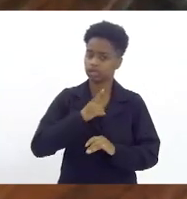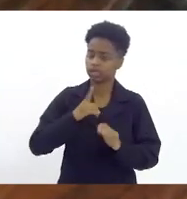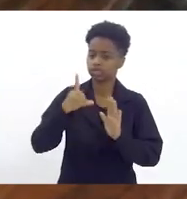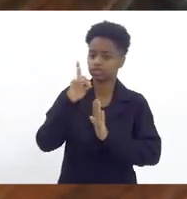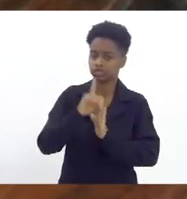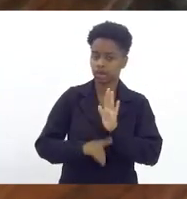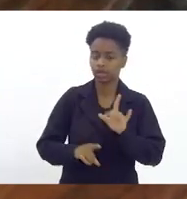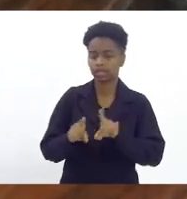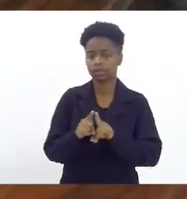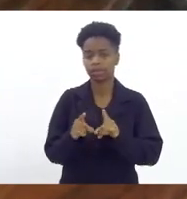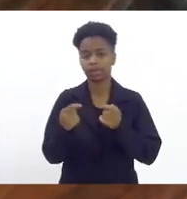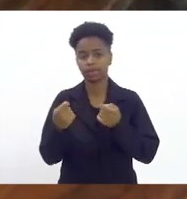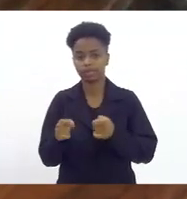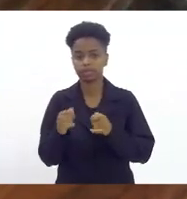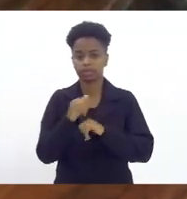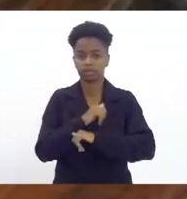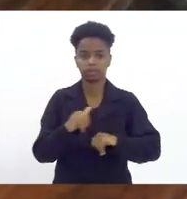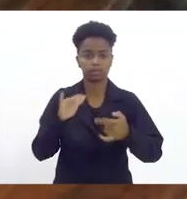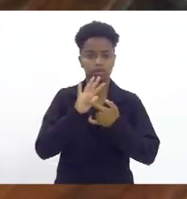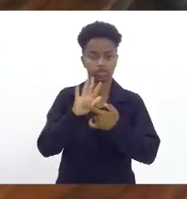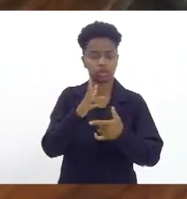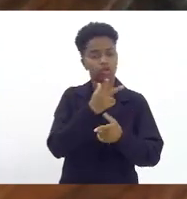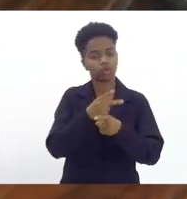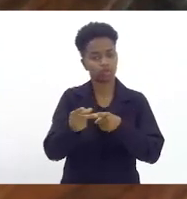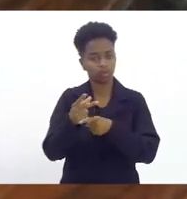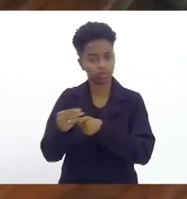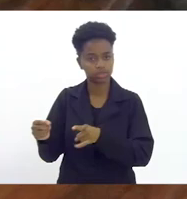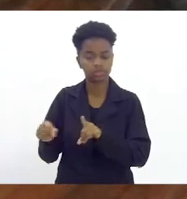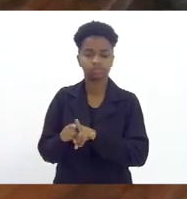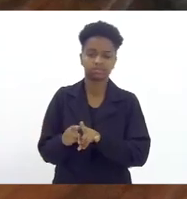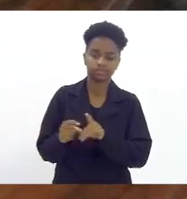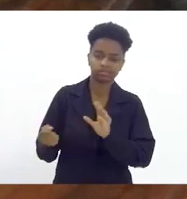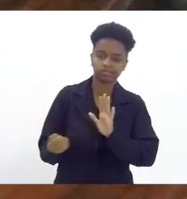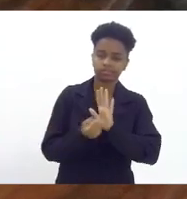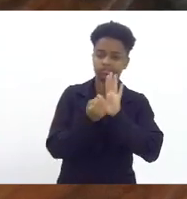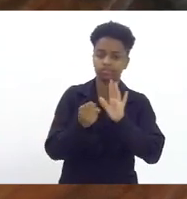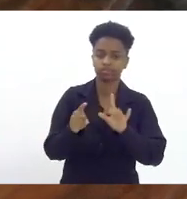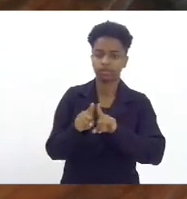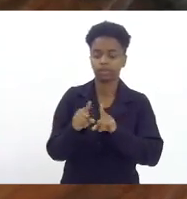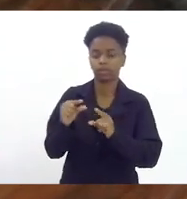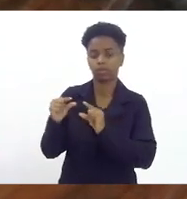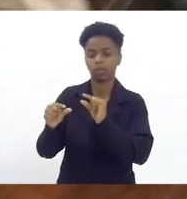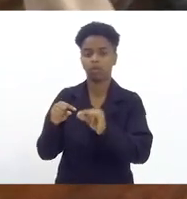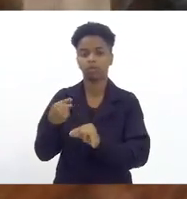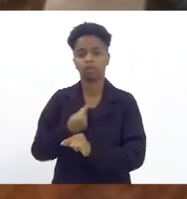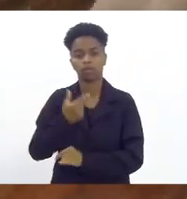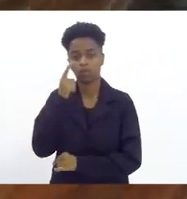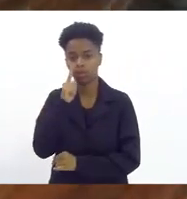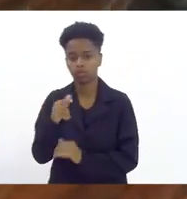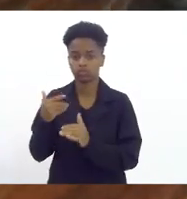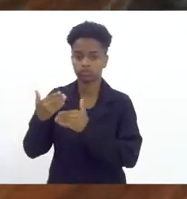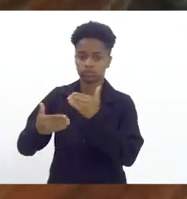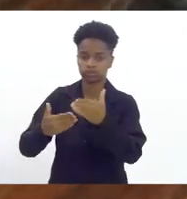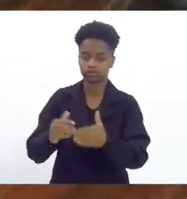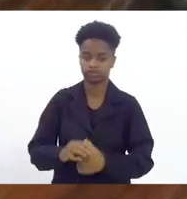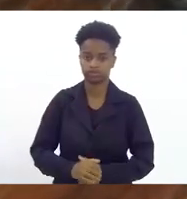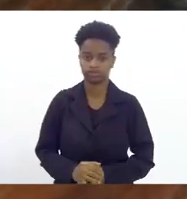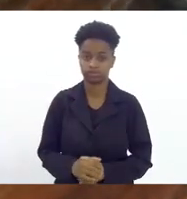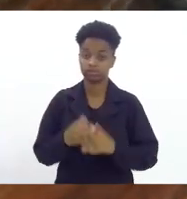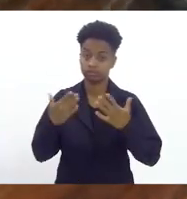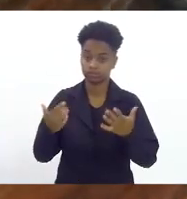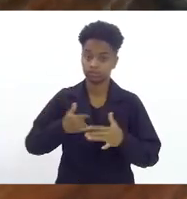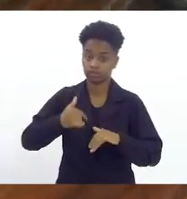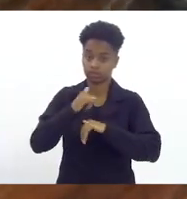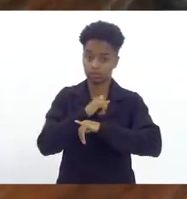nossas conquistas que elas sim são muito significativas e de pouco em pouco a gente tem conseguido alcançar elas então eu